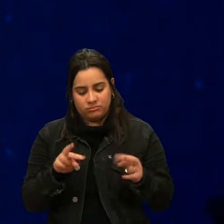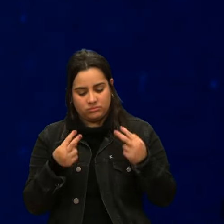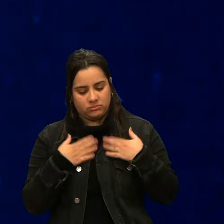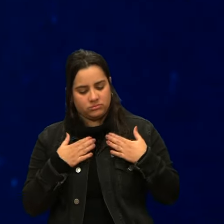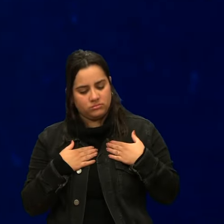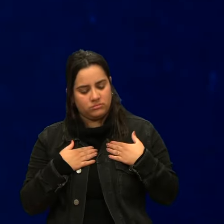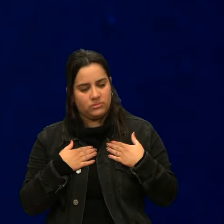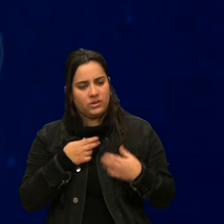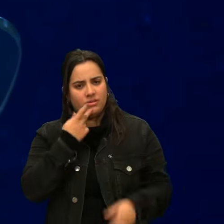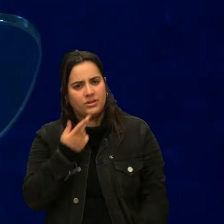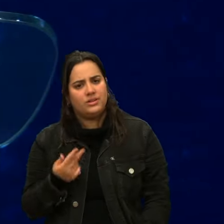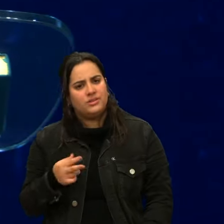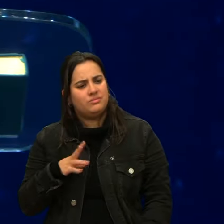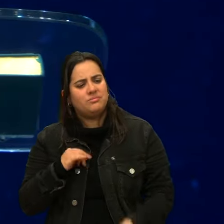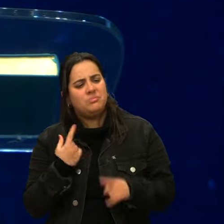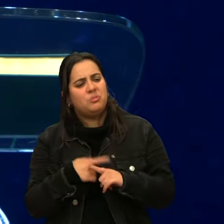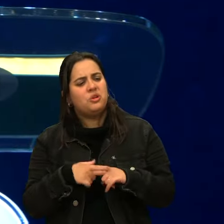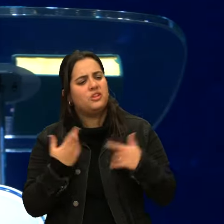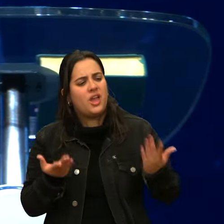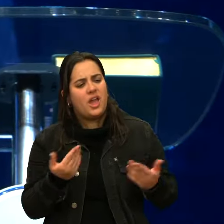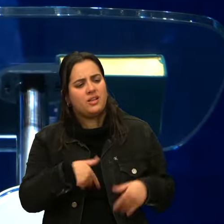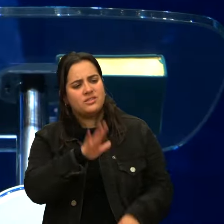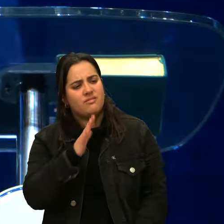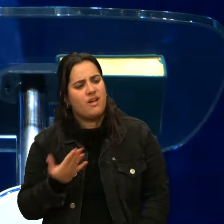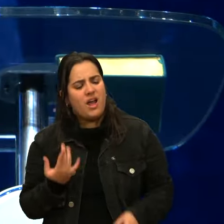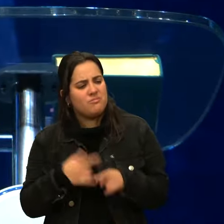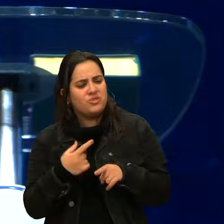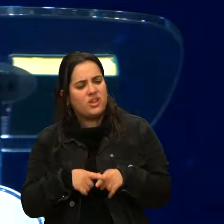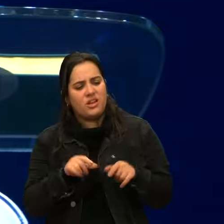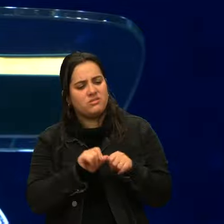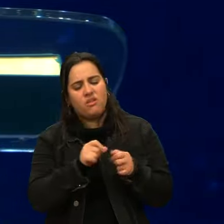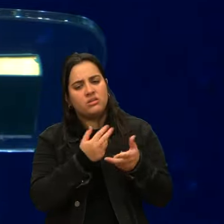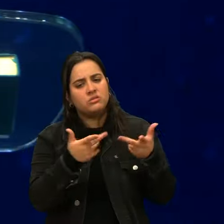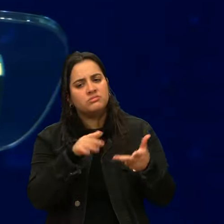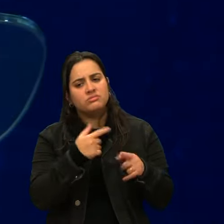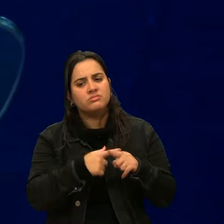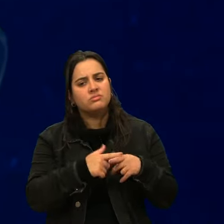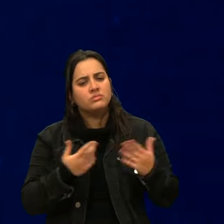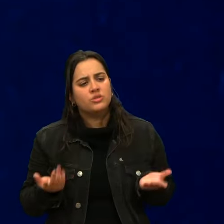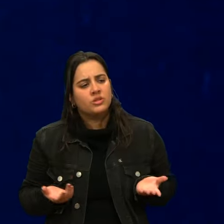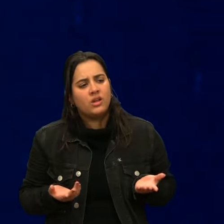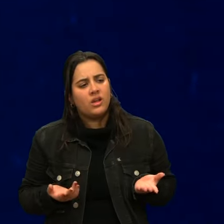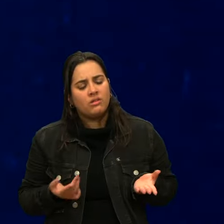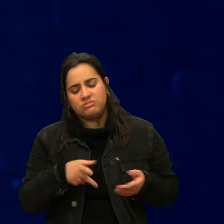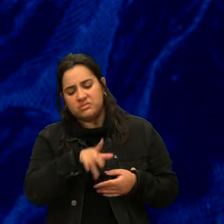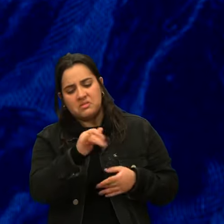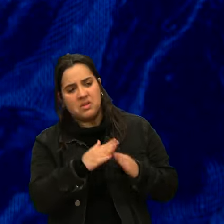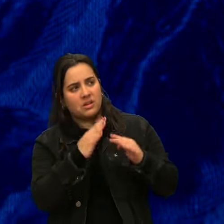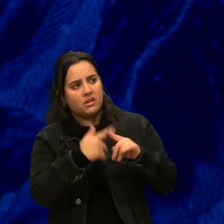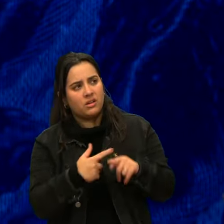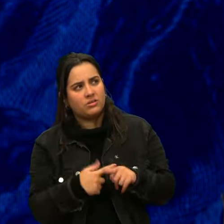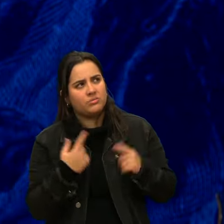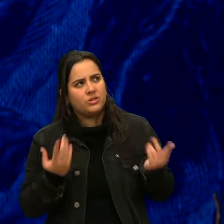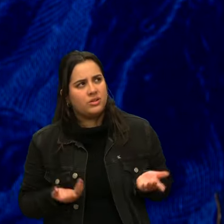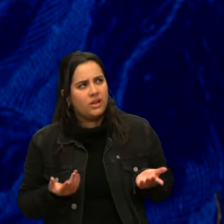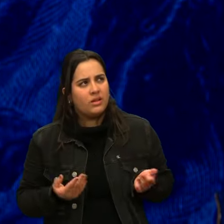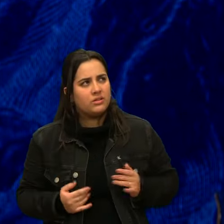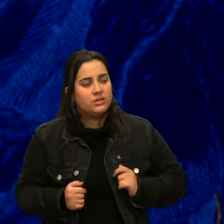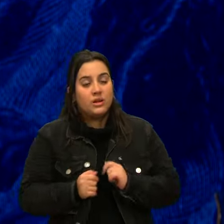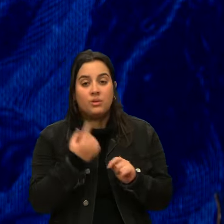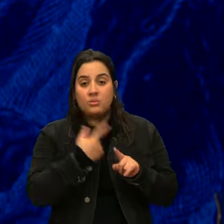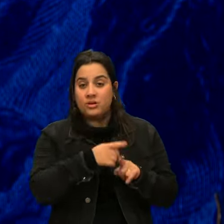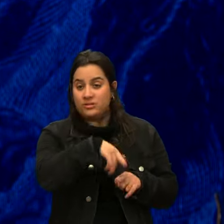fale, cara, por quê? Por que você faz essas coisas? Por que você gasta tempo indo na igreja? Por que você